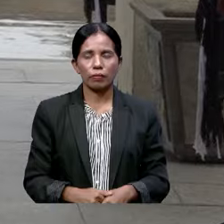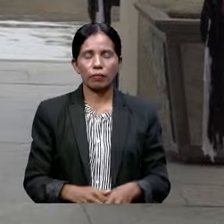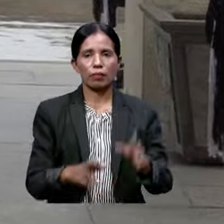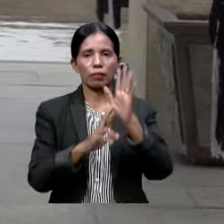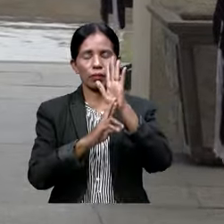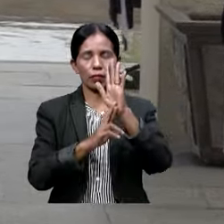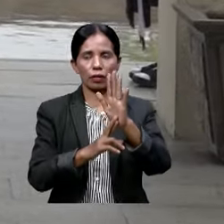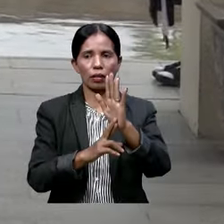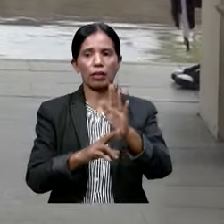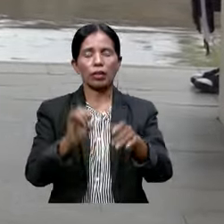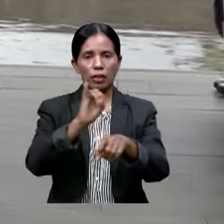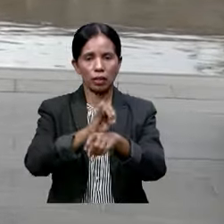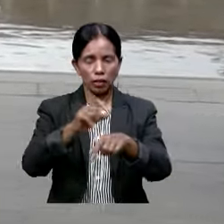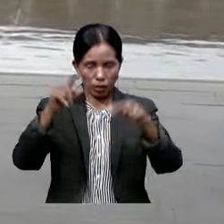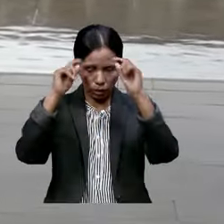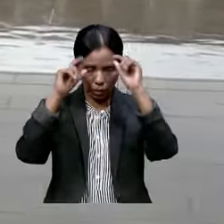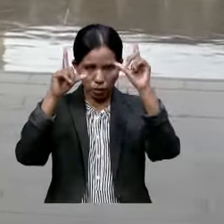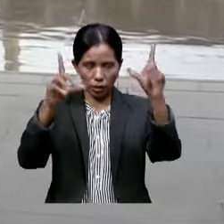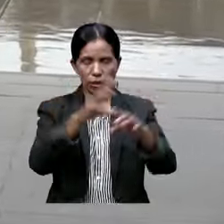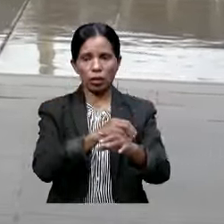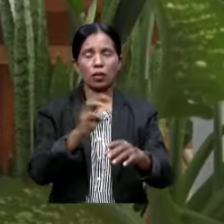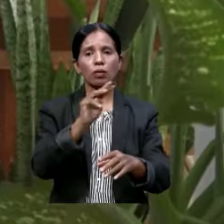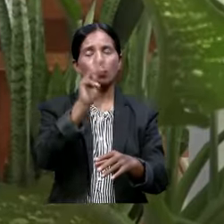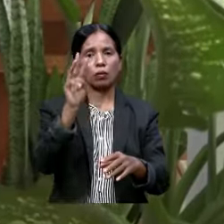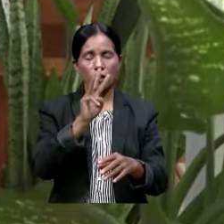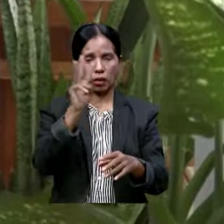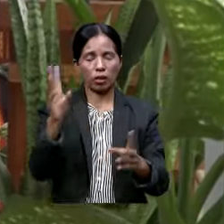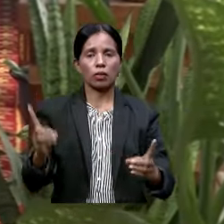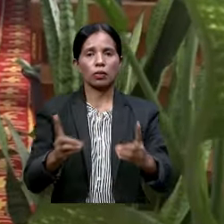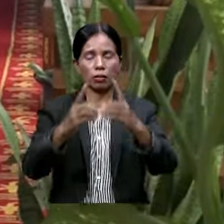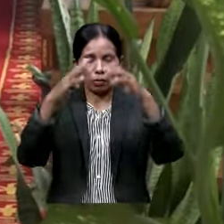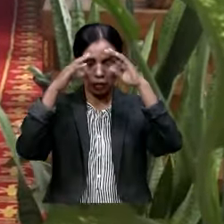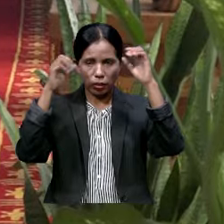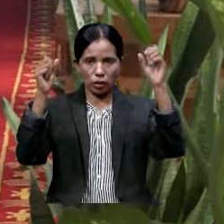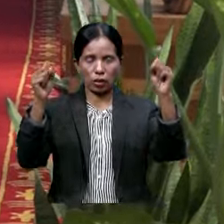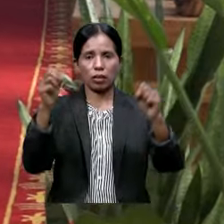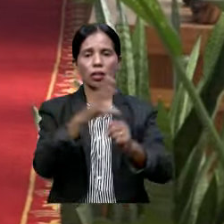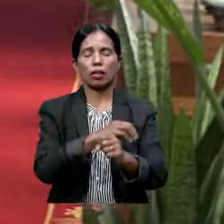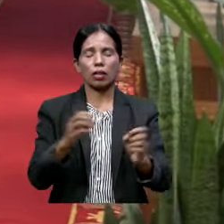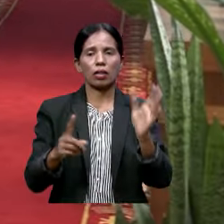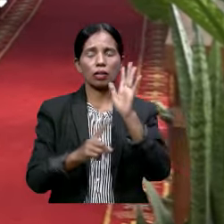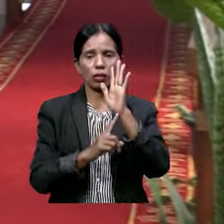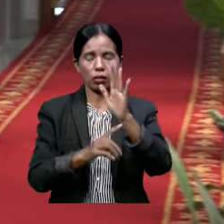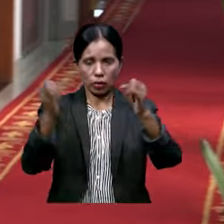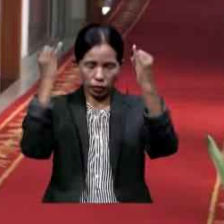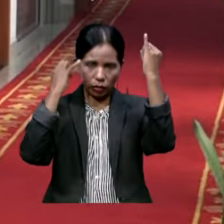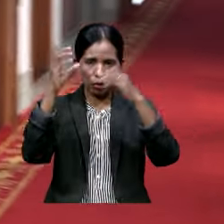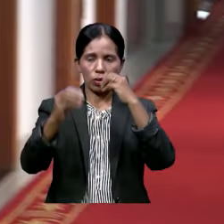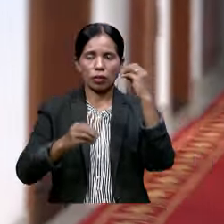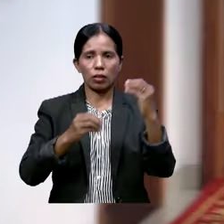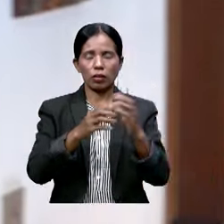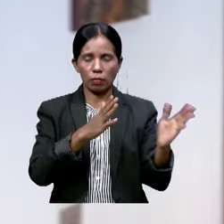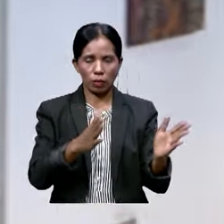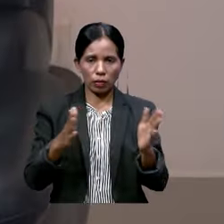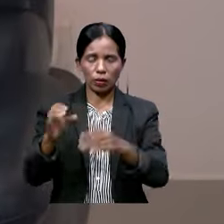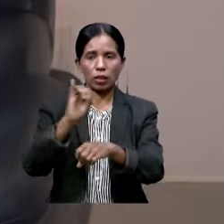Representante Vaticano e Timor-Leste, Monsenhor Marco Esprisi, quarta-ne, assorumá-lo ao Presidente da República, onde atualiza fala informação com a preparação da